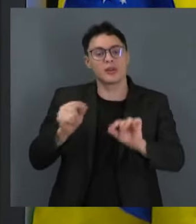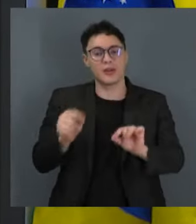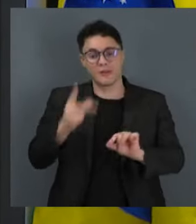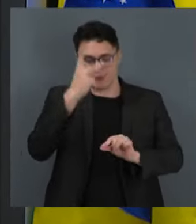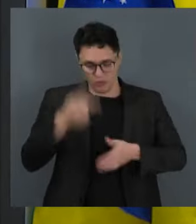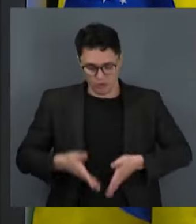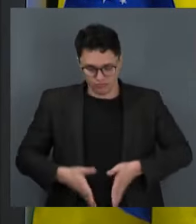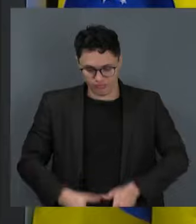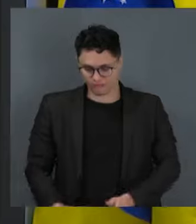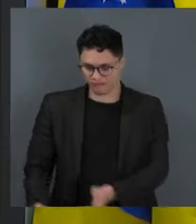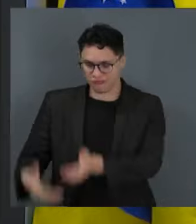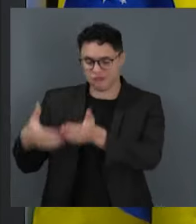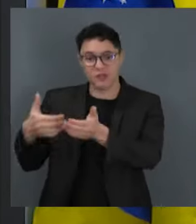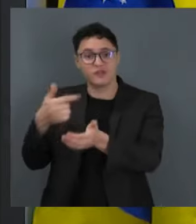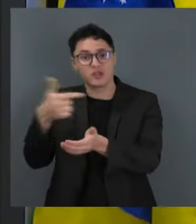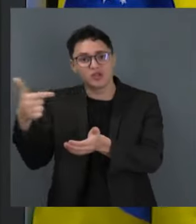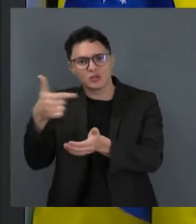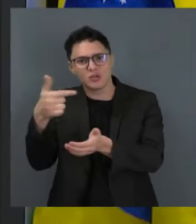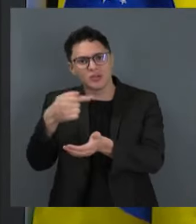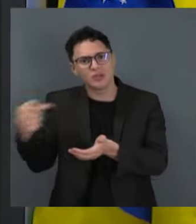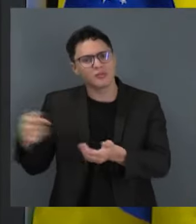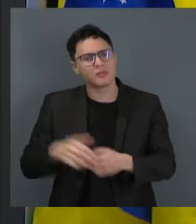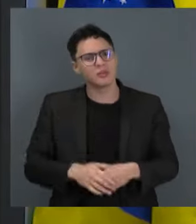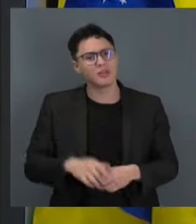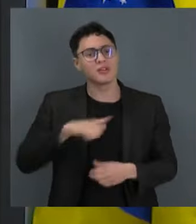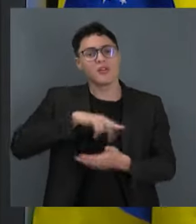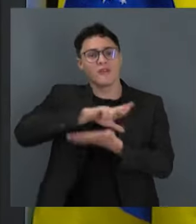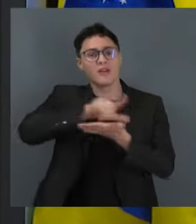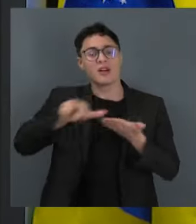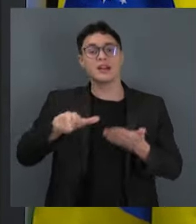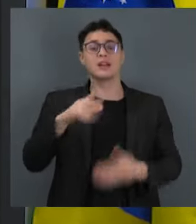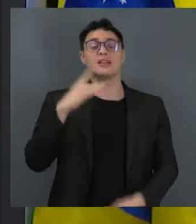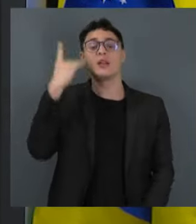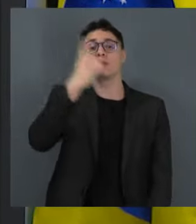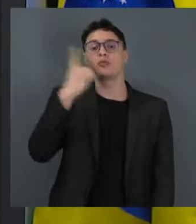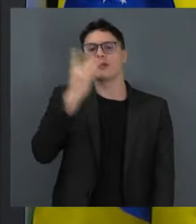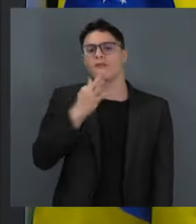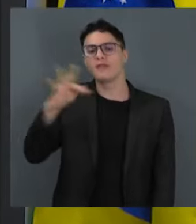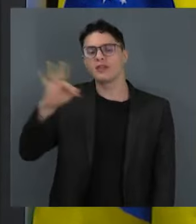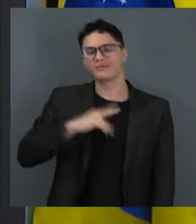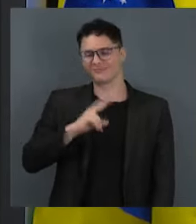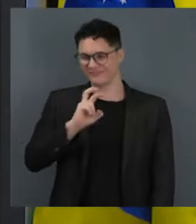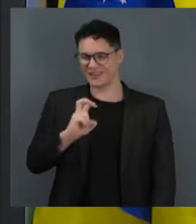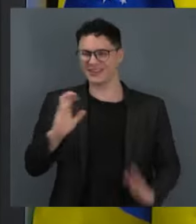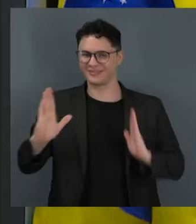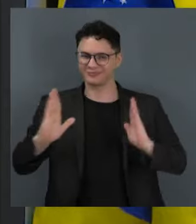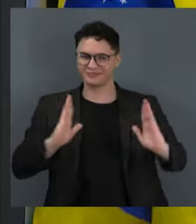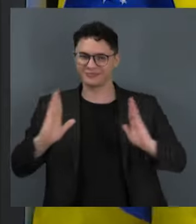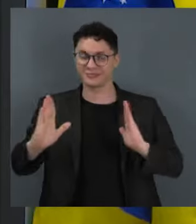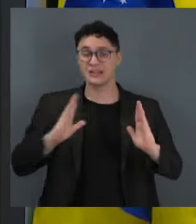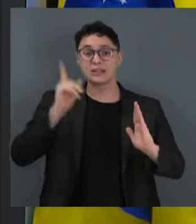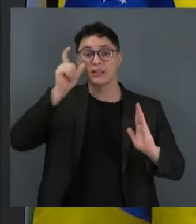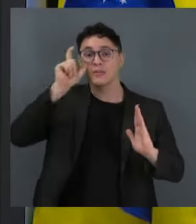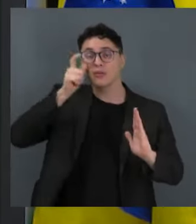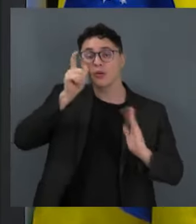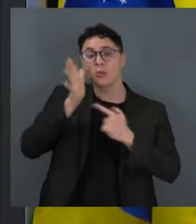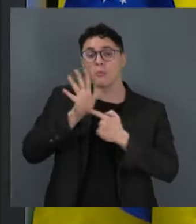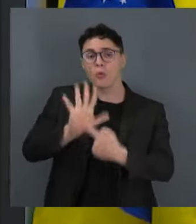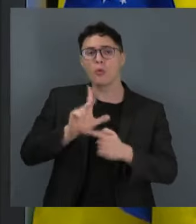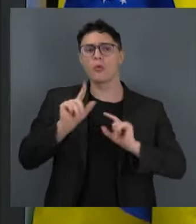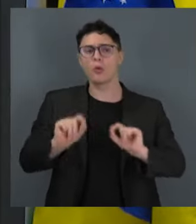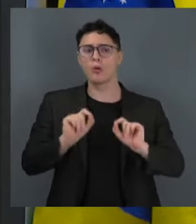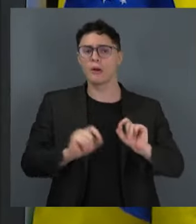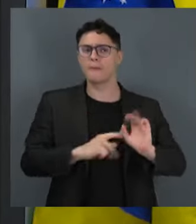pessoas até de deputadas federais com cinco mandatos como a Fátima pelaz que revelou num